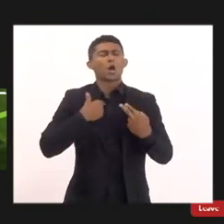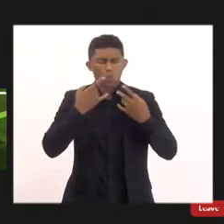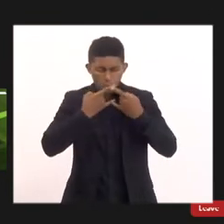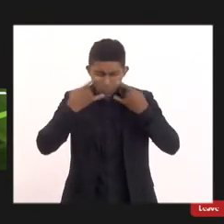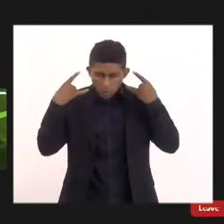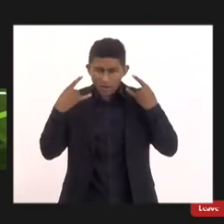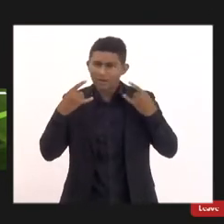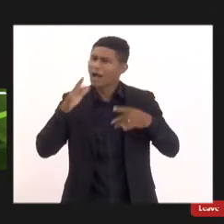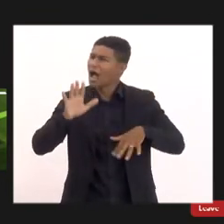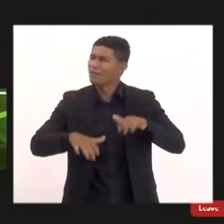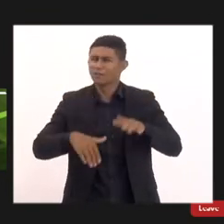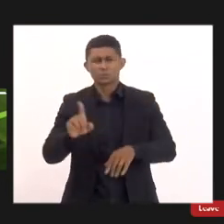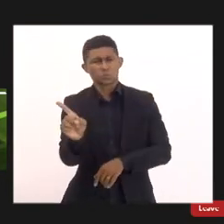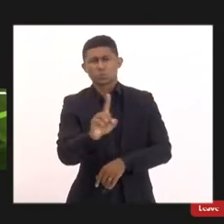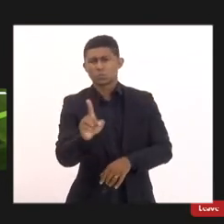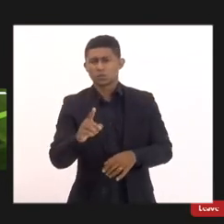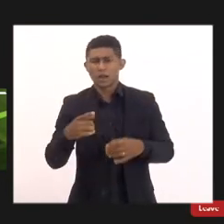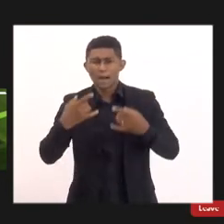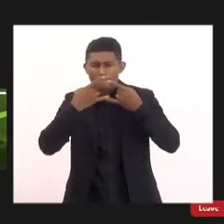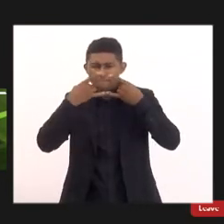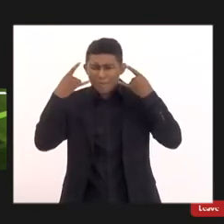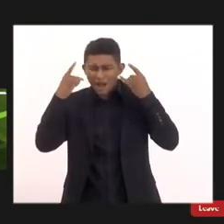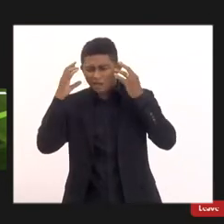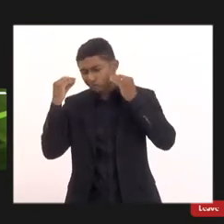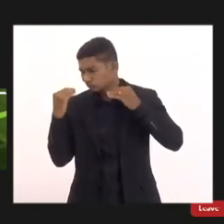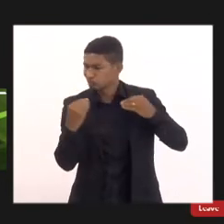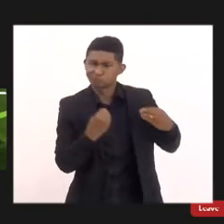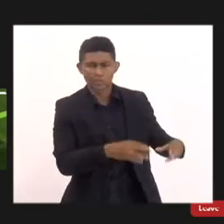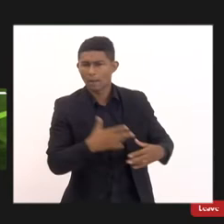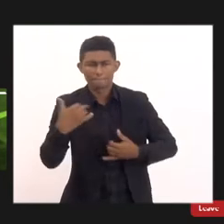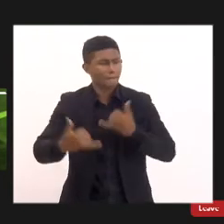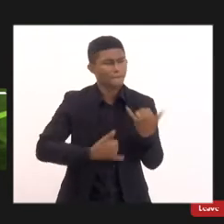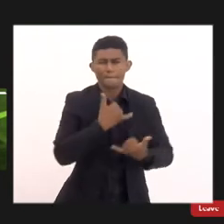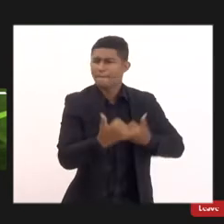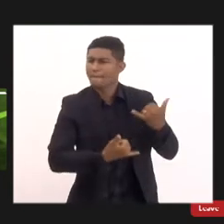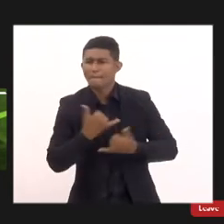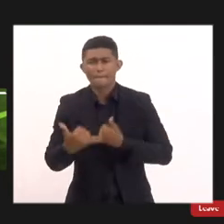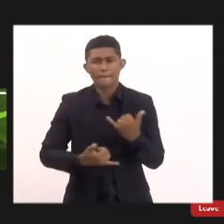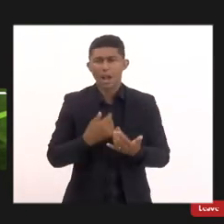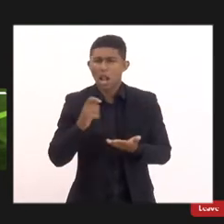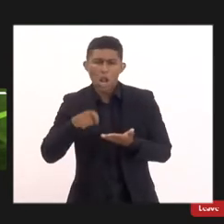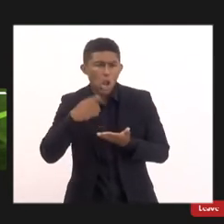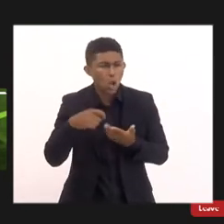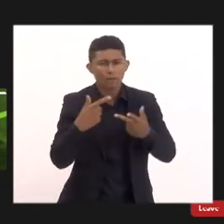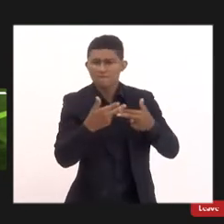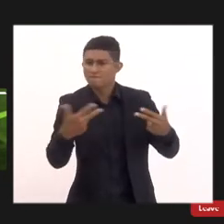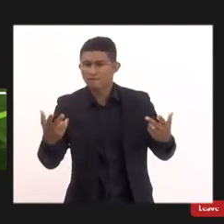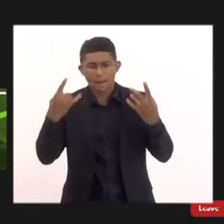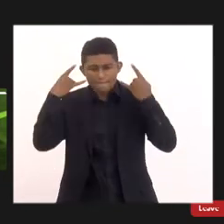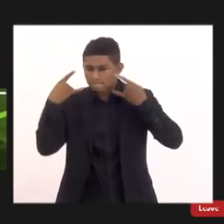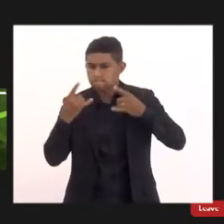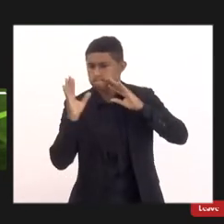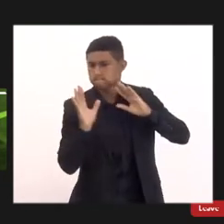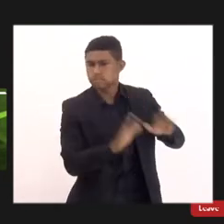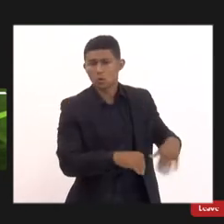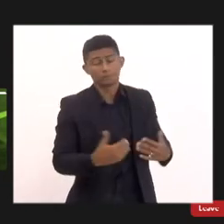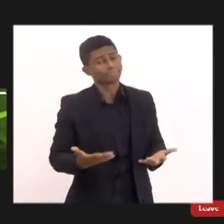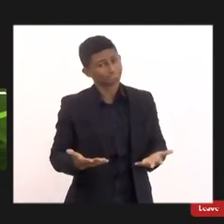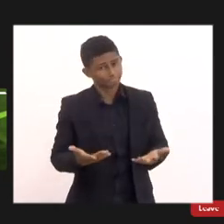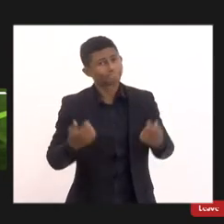utilização, retiram máscara para conversar, para correr, para brincar, para lanchar, enfim. E também